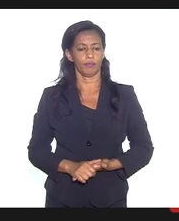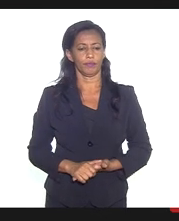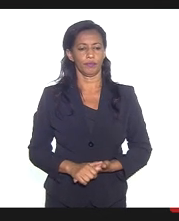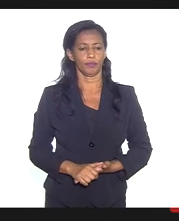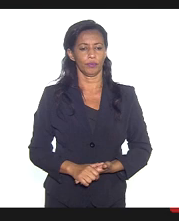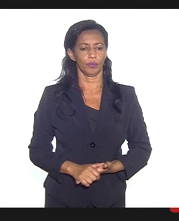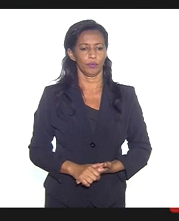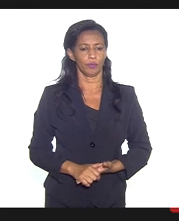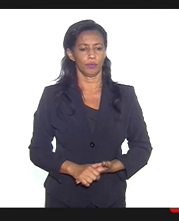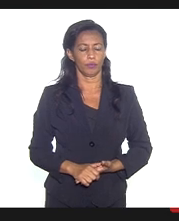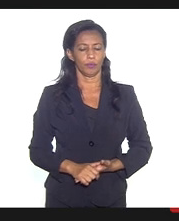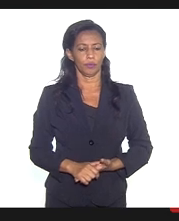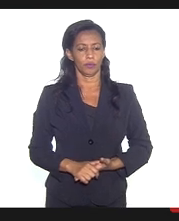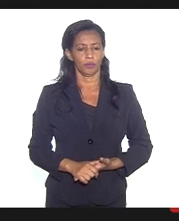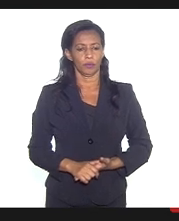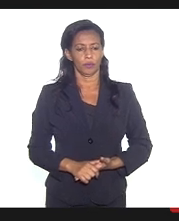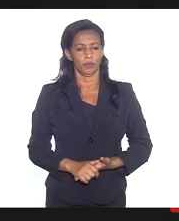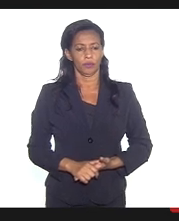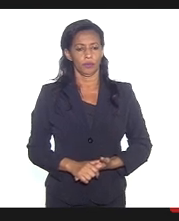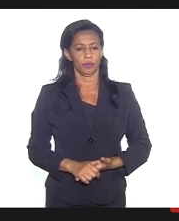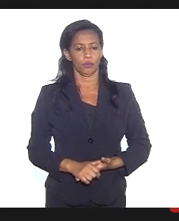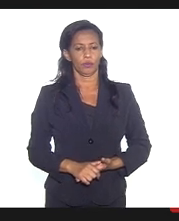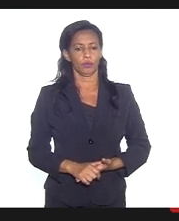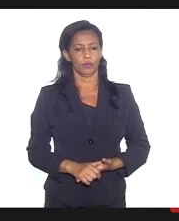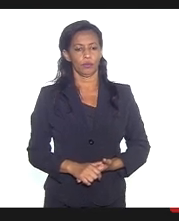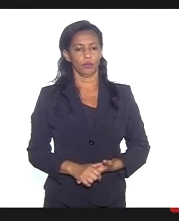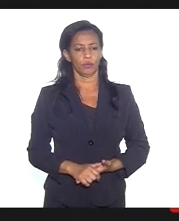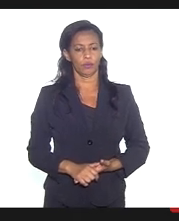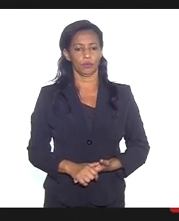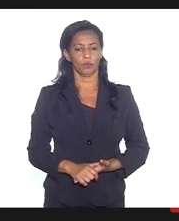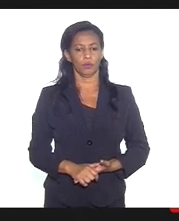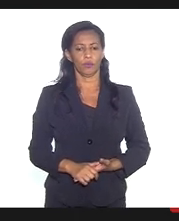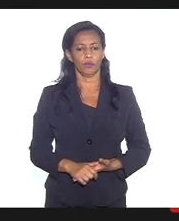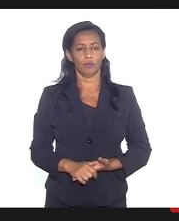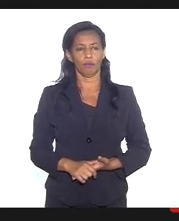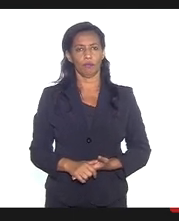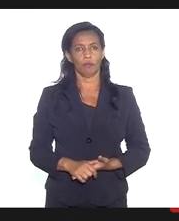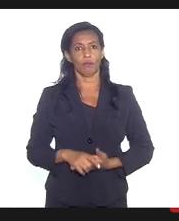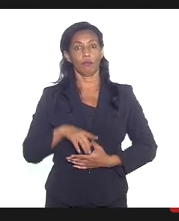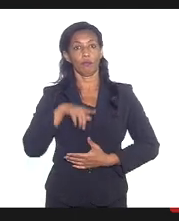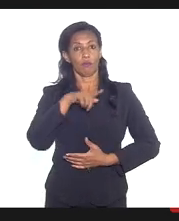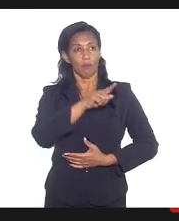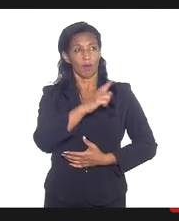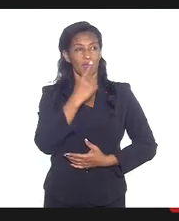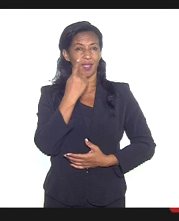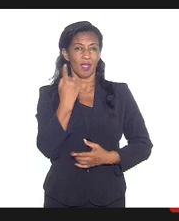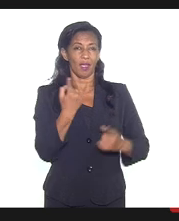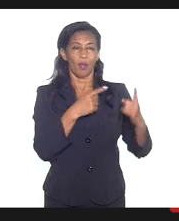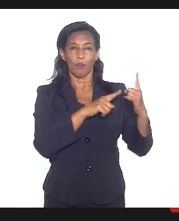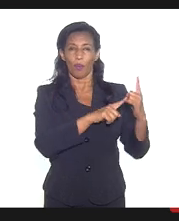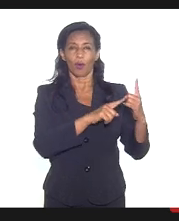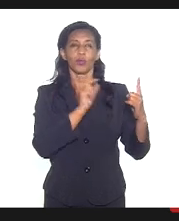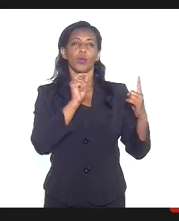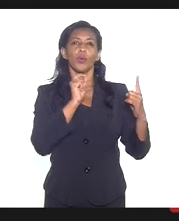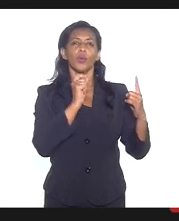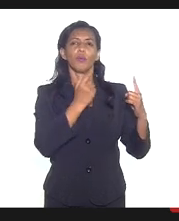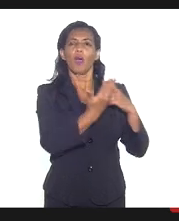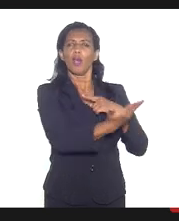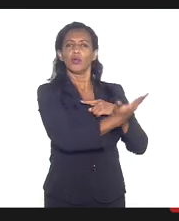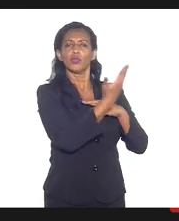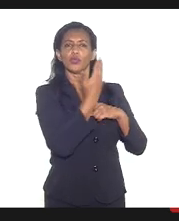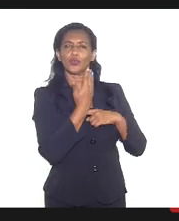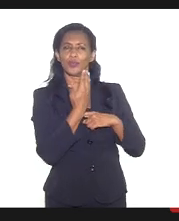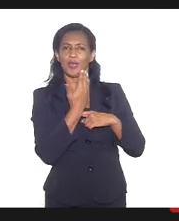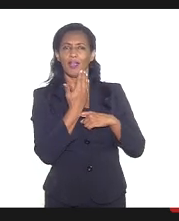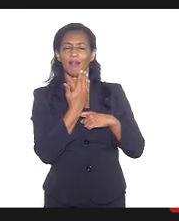Próximo. Aí aqui o que eu coloco como uma questão que pode ajudar a gente a solucionar